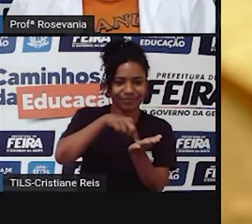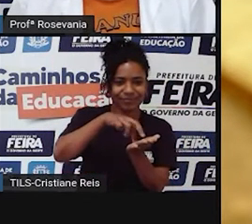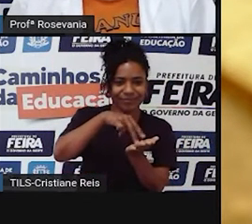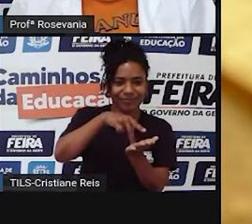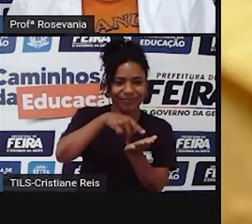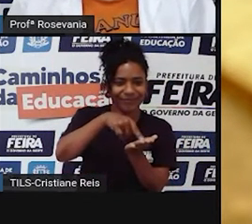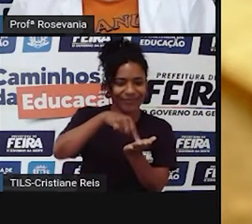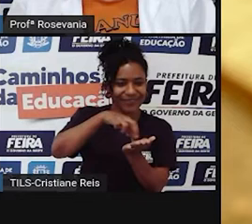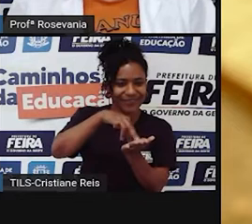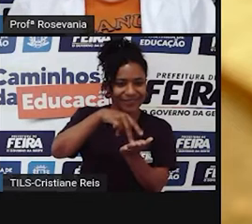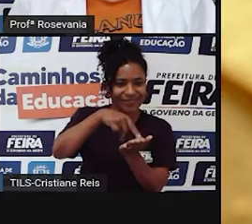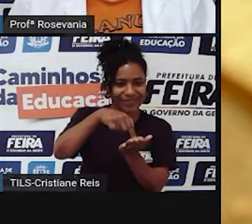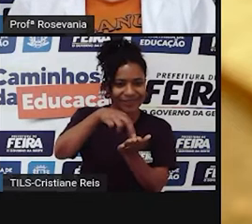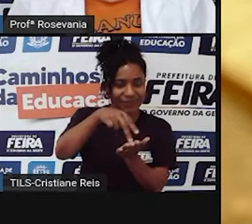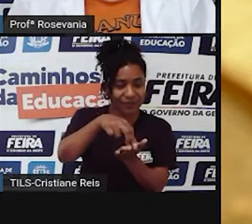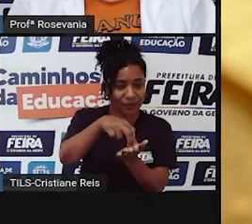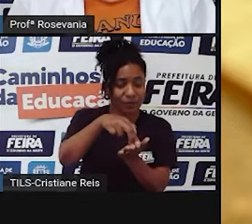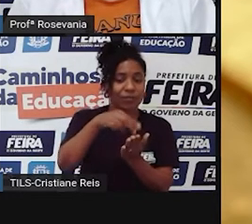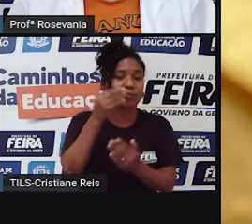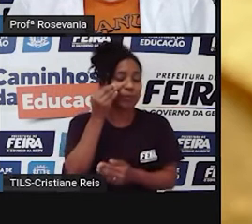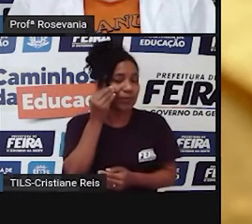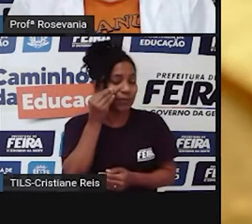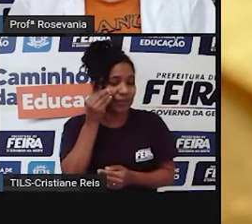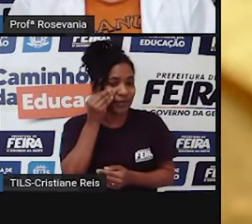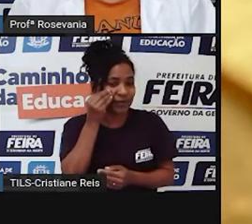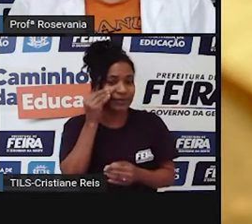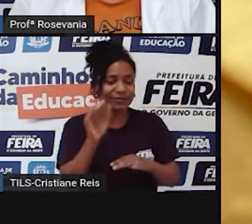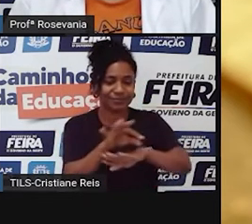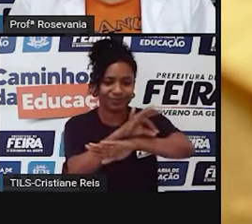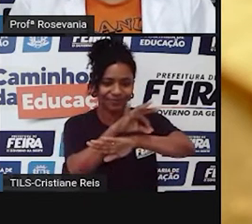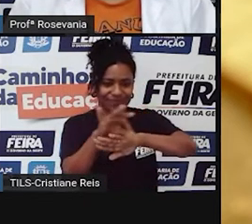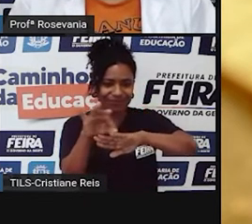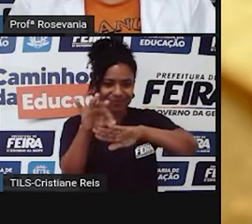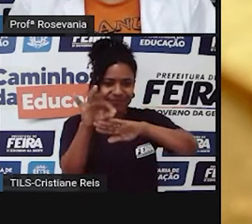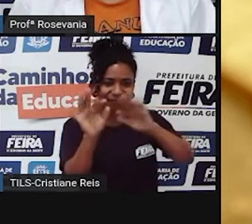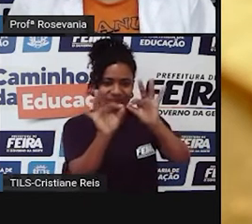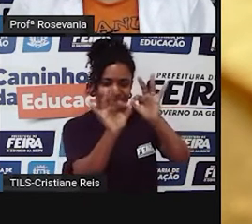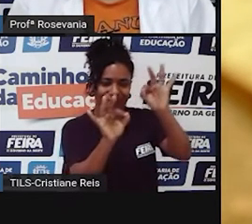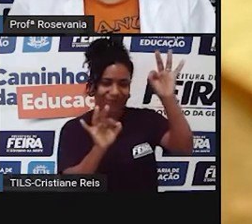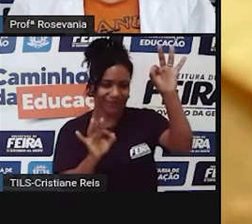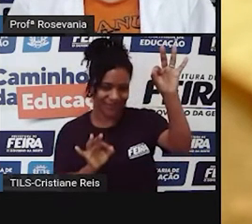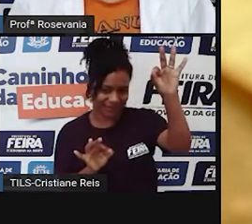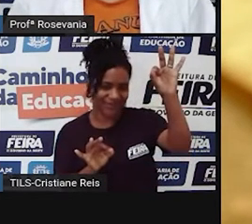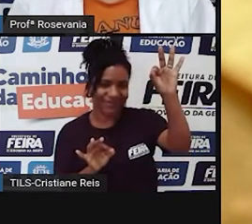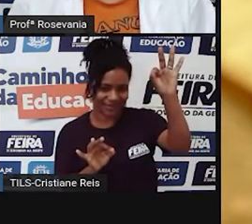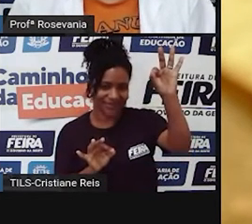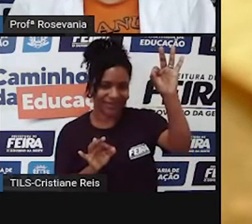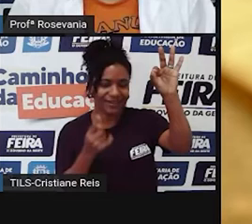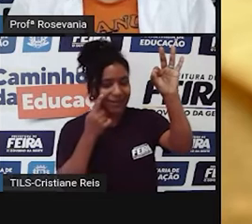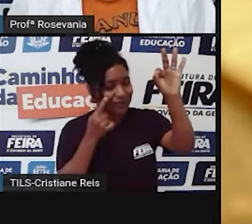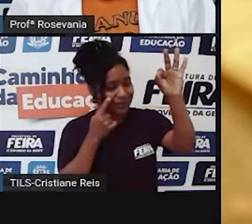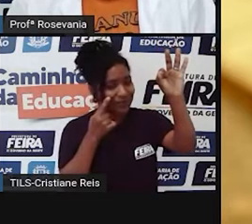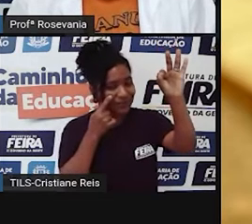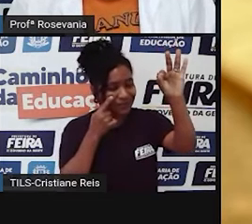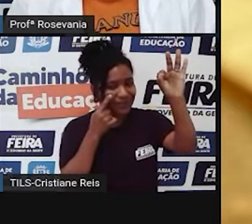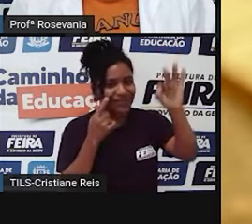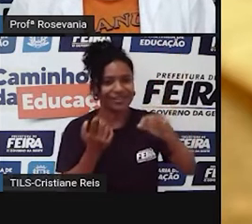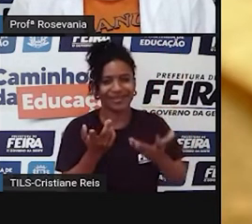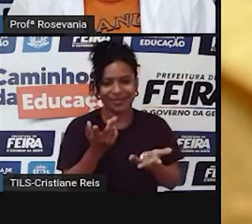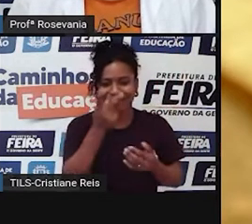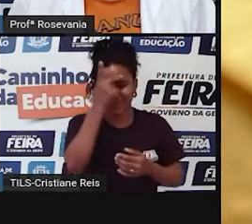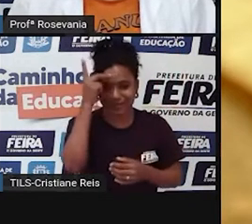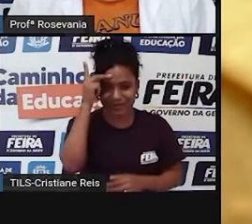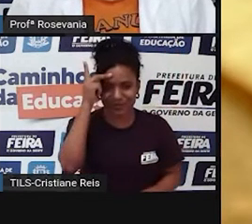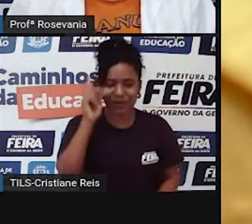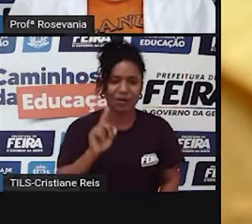a escala cartográfica aqui que a gente está observando, é claro que o homem ele é muito maior do que, né, uma fita métrica, mas é só